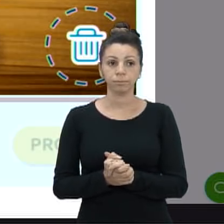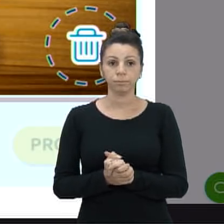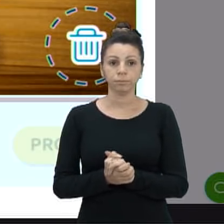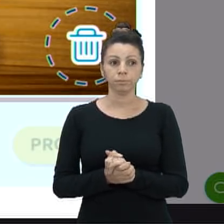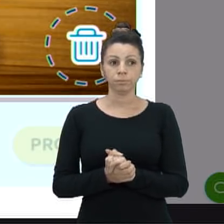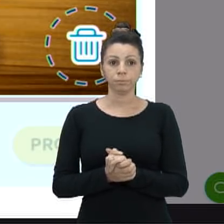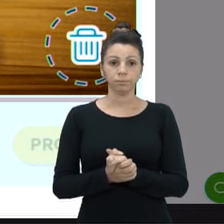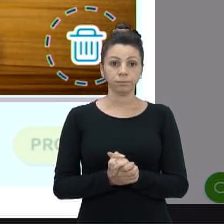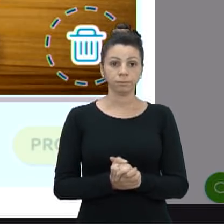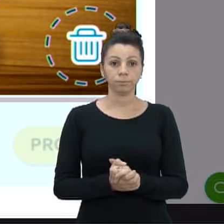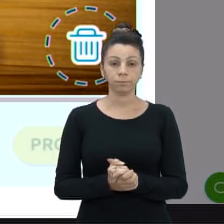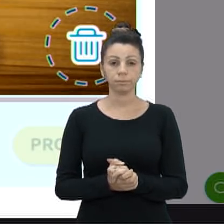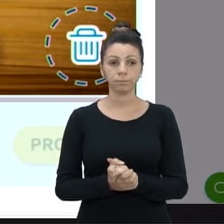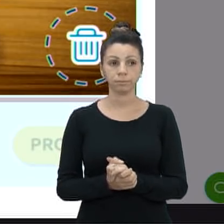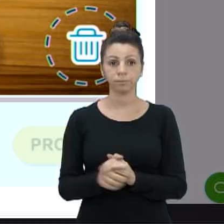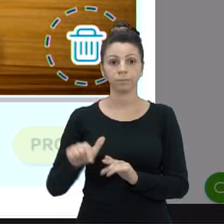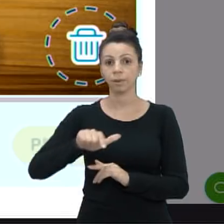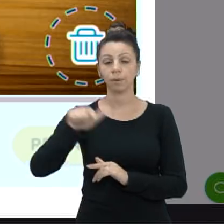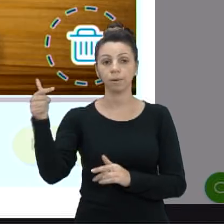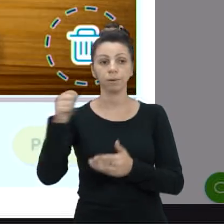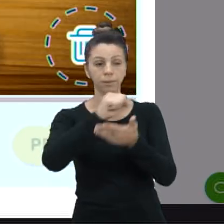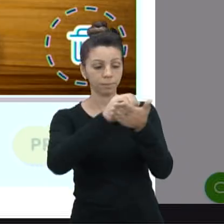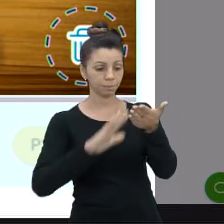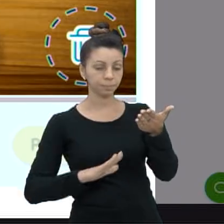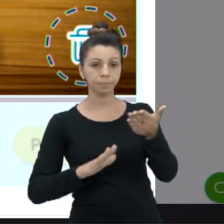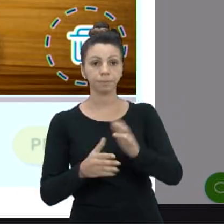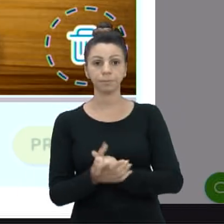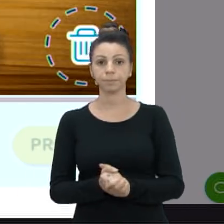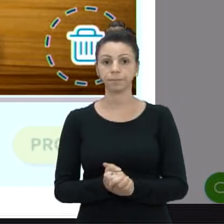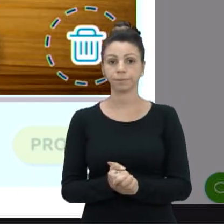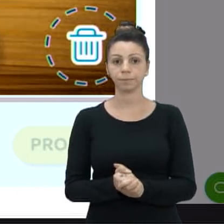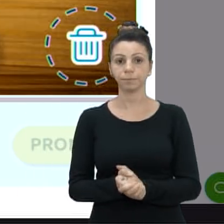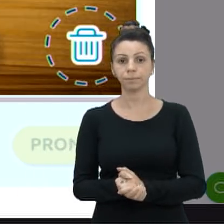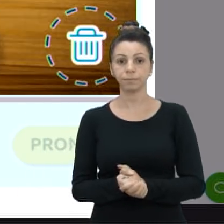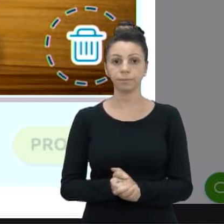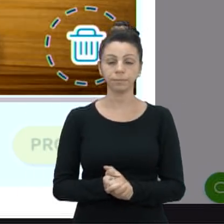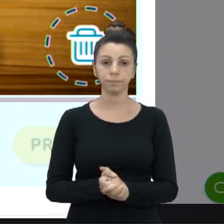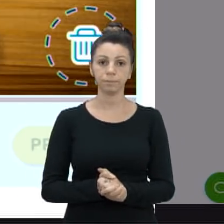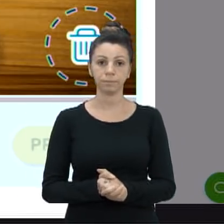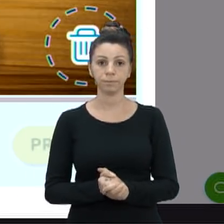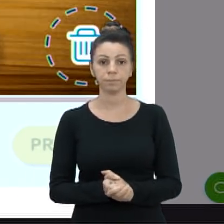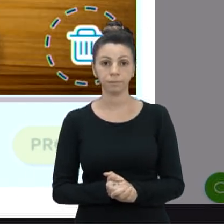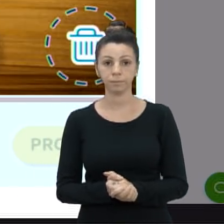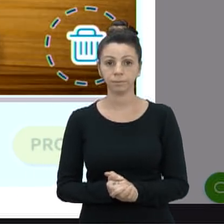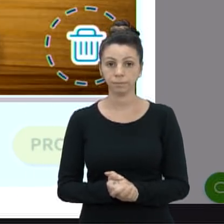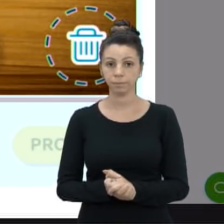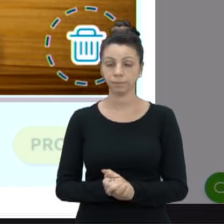vamos esperar a animação ali. O próximo exercício, ó, vai ser